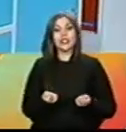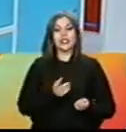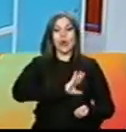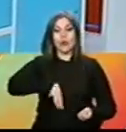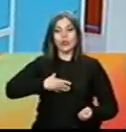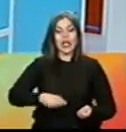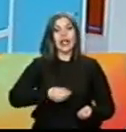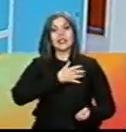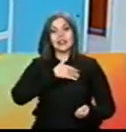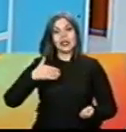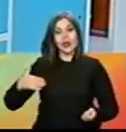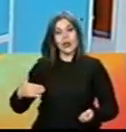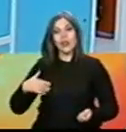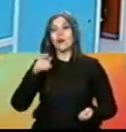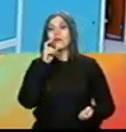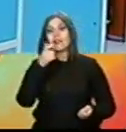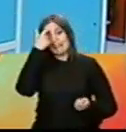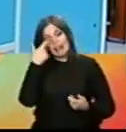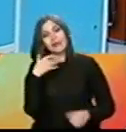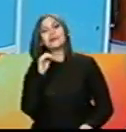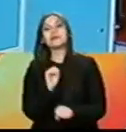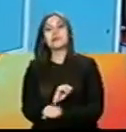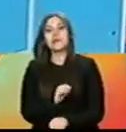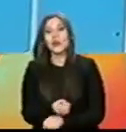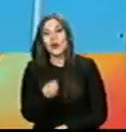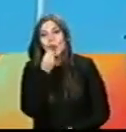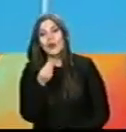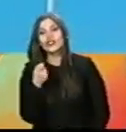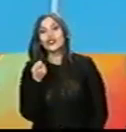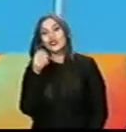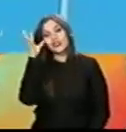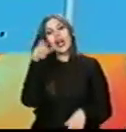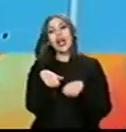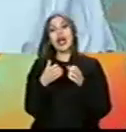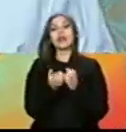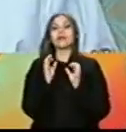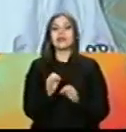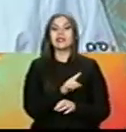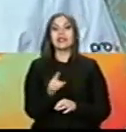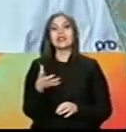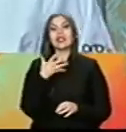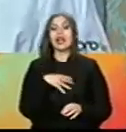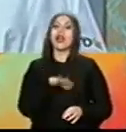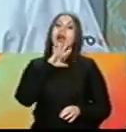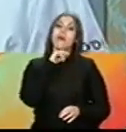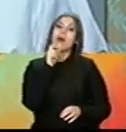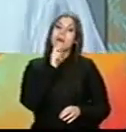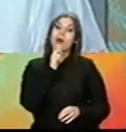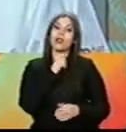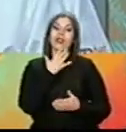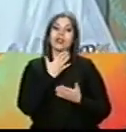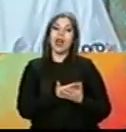Preconizar. São palavras engasguei. Estava a comer um bocado de queijo. Preconizar é que as mães possam dar leite